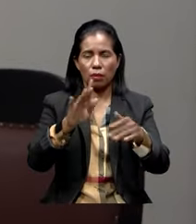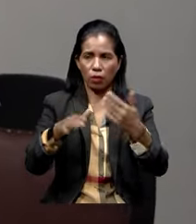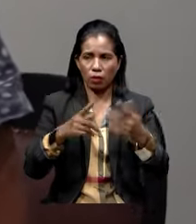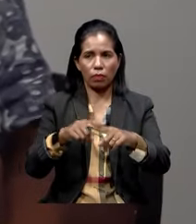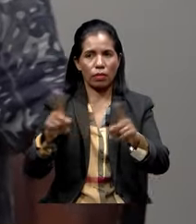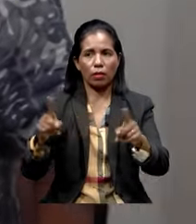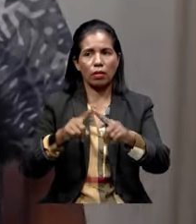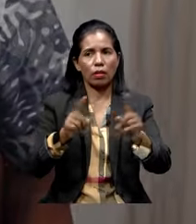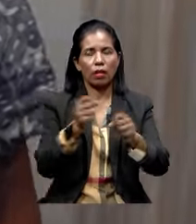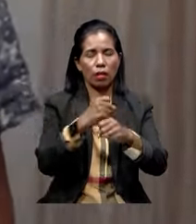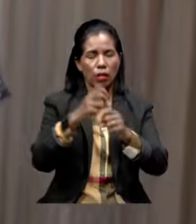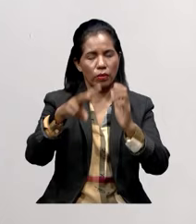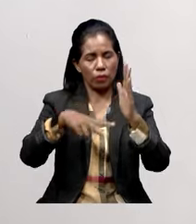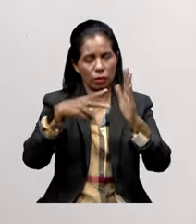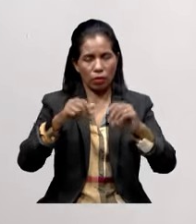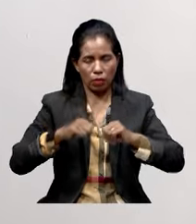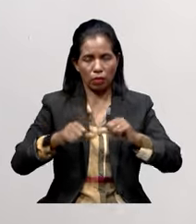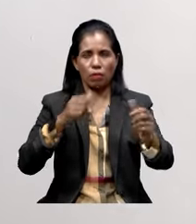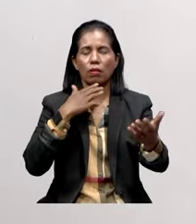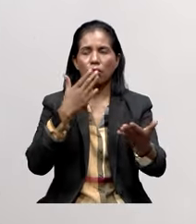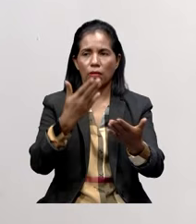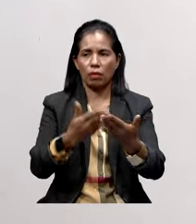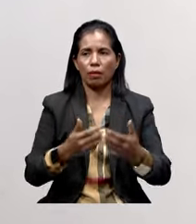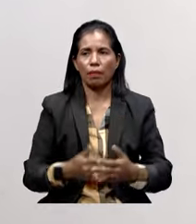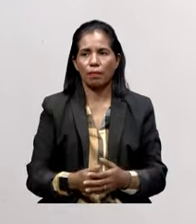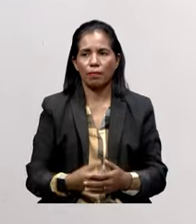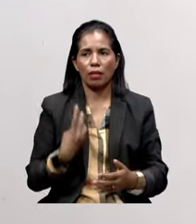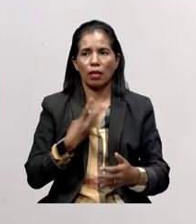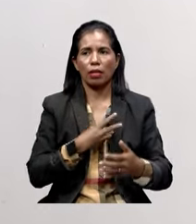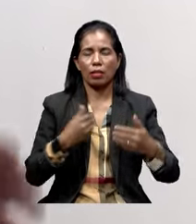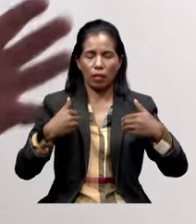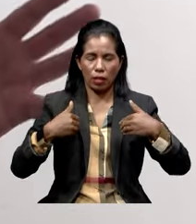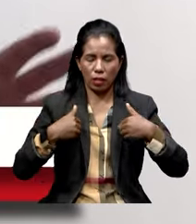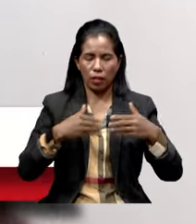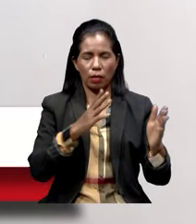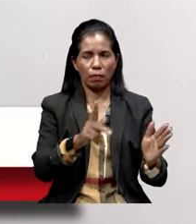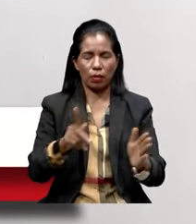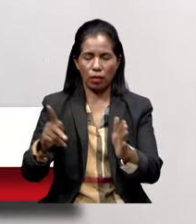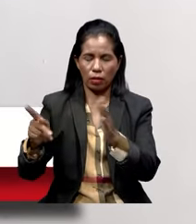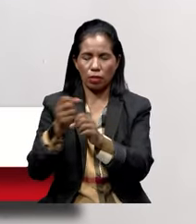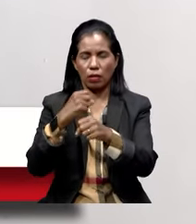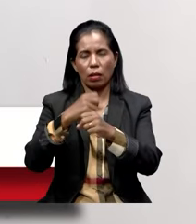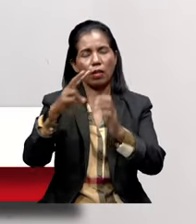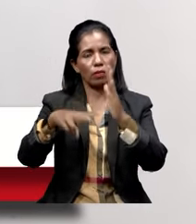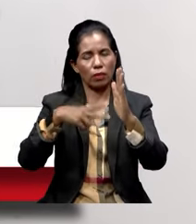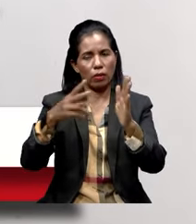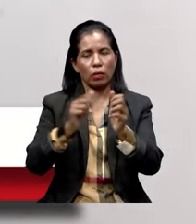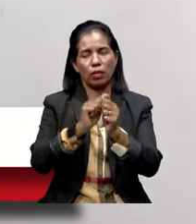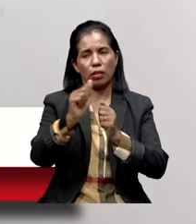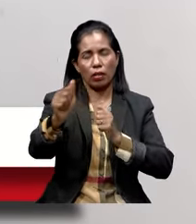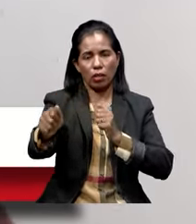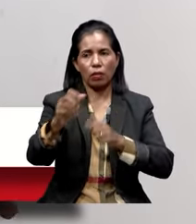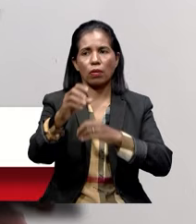Né? Produção do filme, né? Belelau Rodiat. Era Renchana, um membuat film, film panjang,